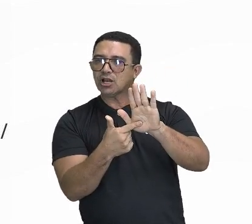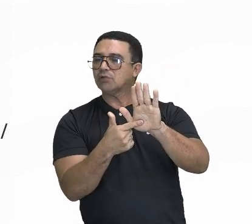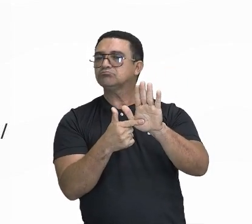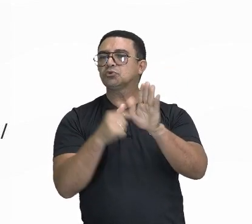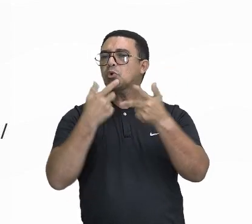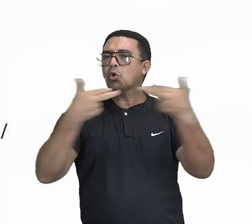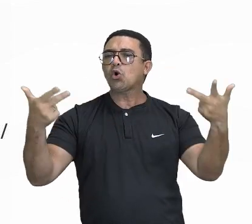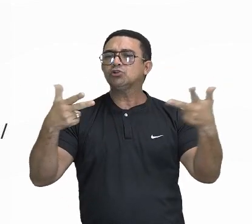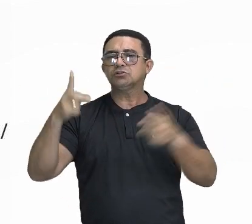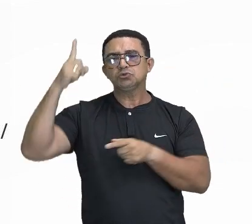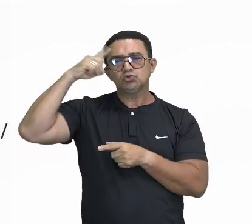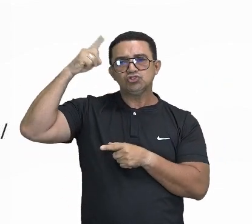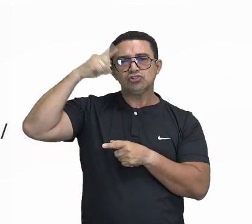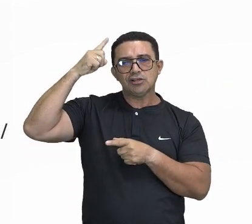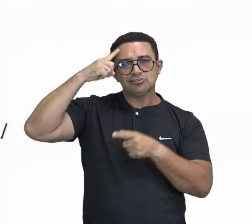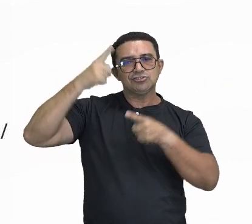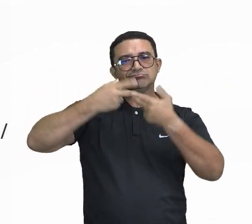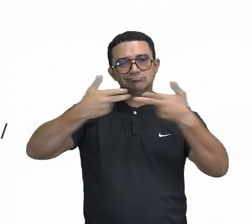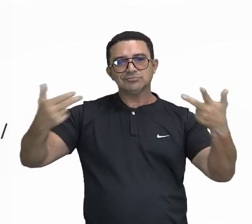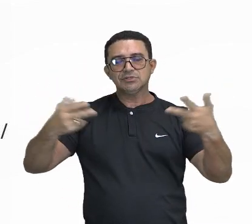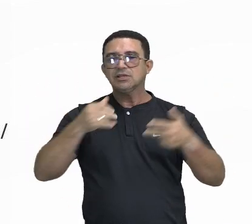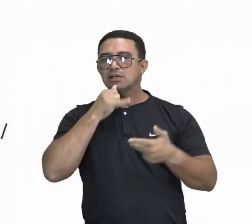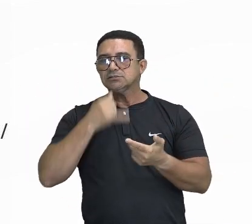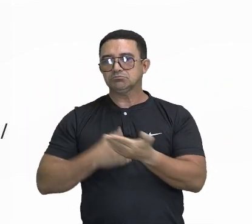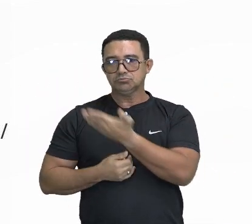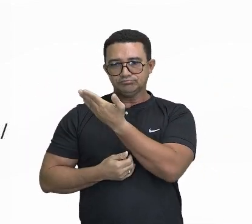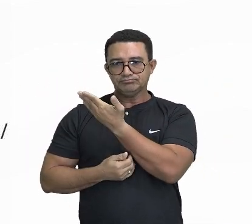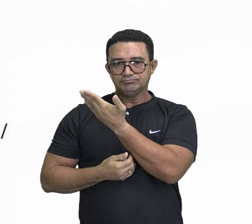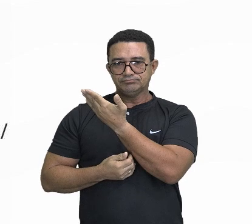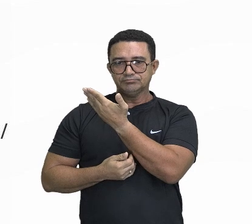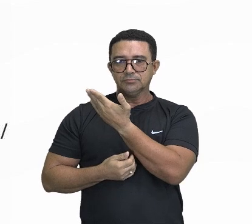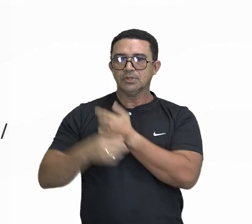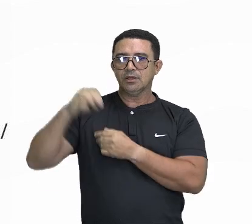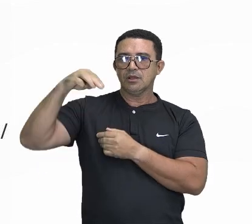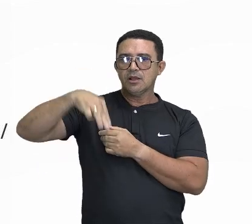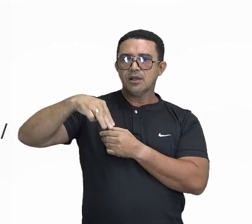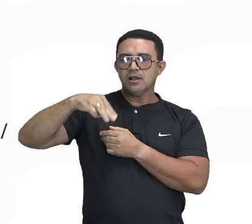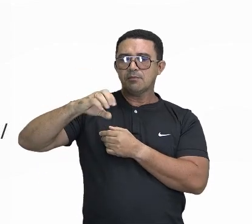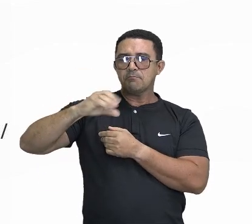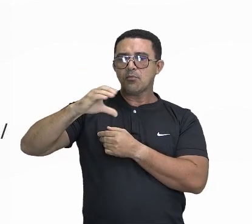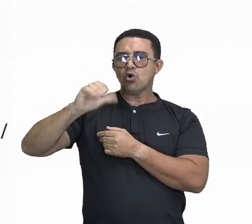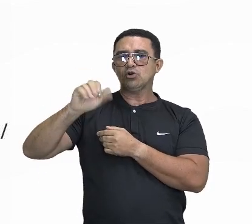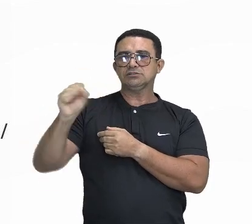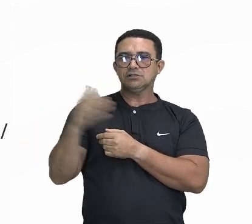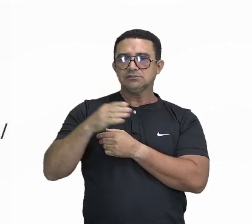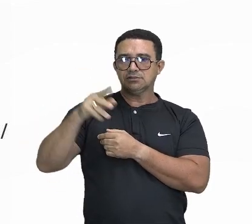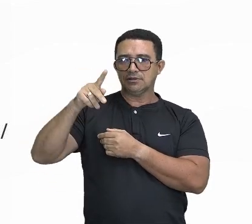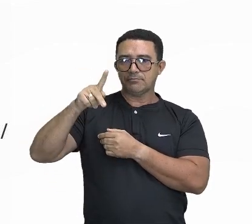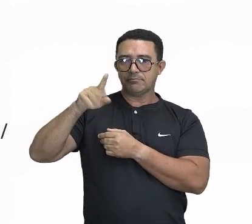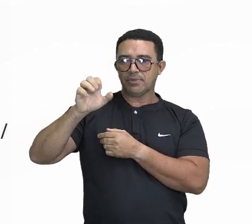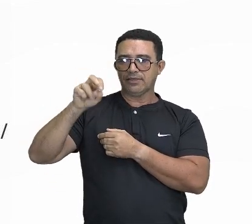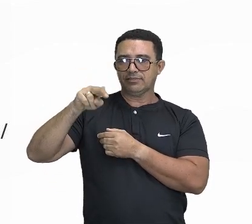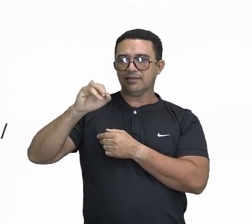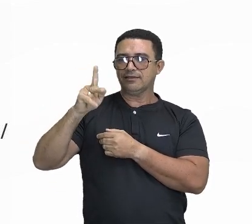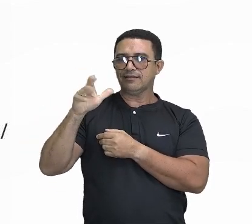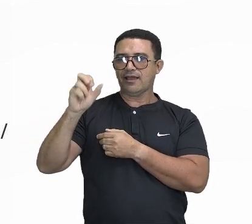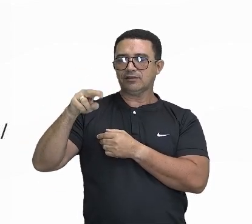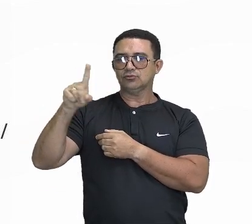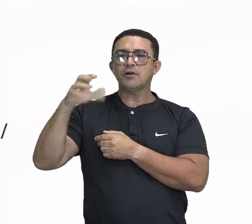quadro que é chamado Moças Peneirando Trigo, que foi pintado de 1853